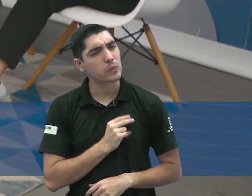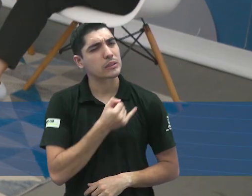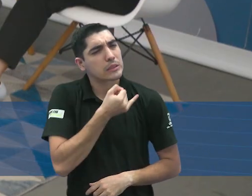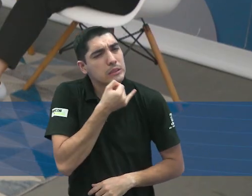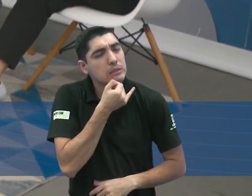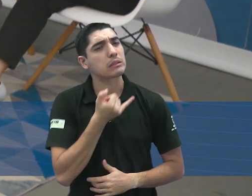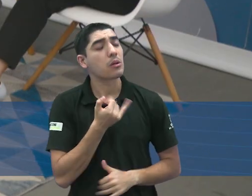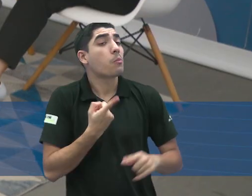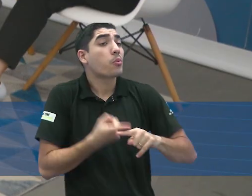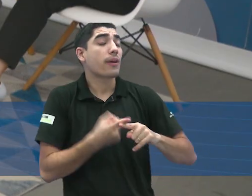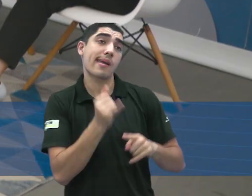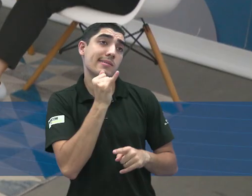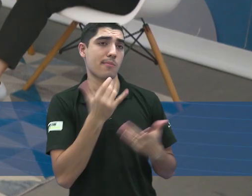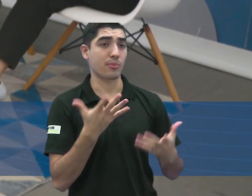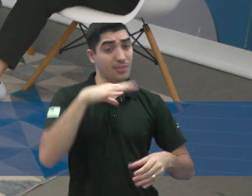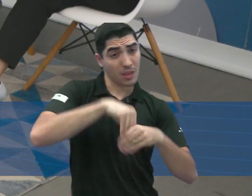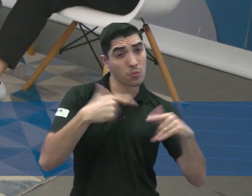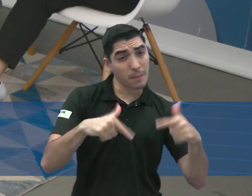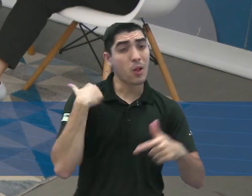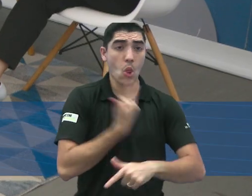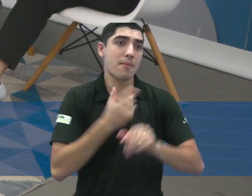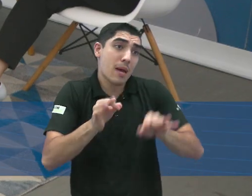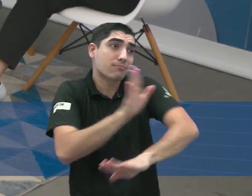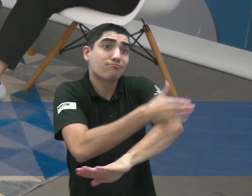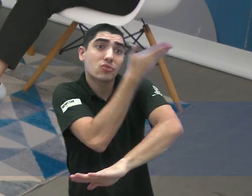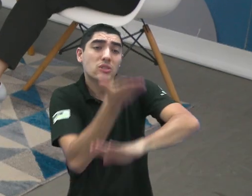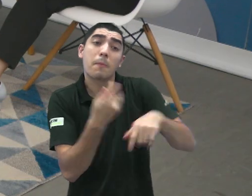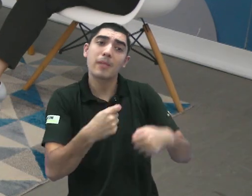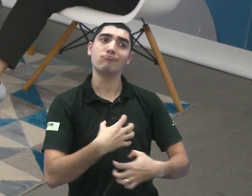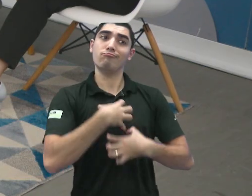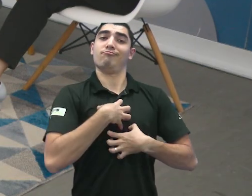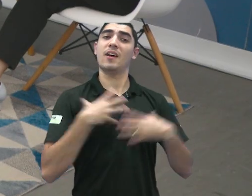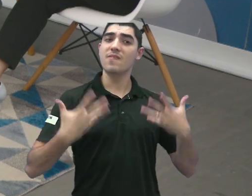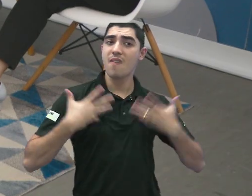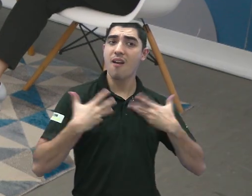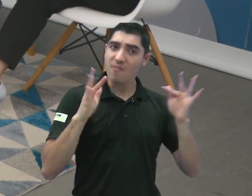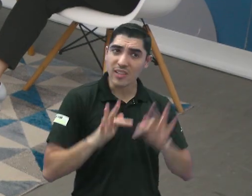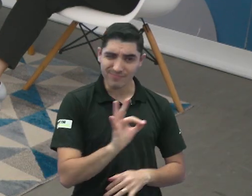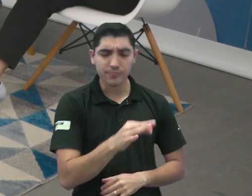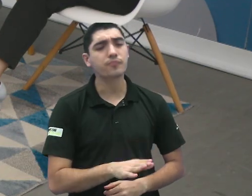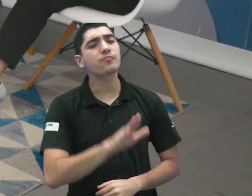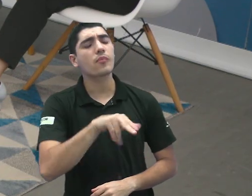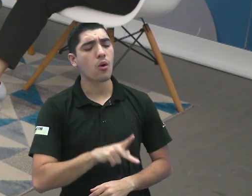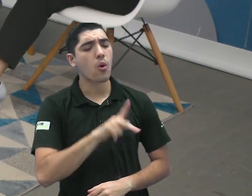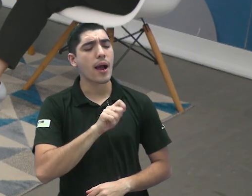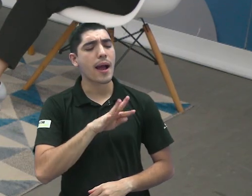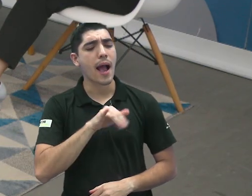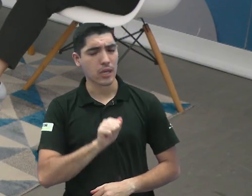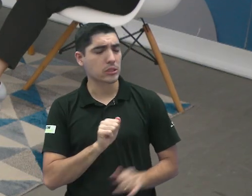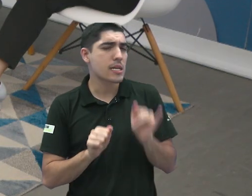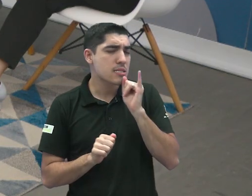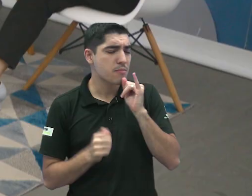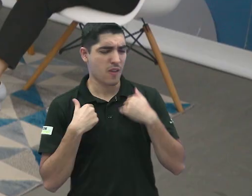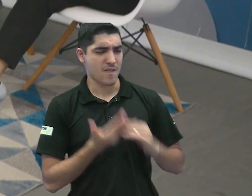parte do dia no trabalho, tem que ficar feliz, né, gente? Exato. Tem que estar feliz. Ô, Kátia, o afastamento por transtornos